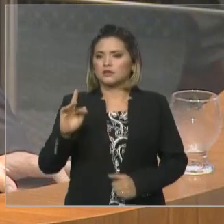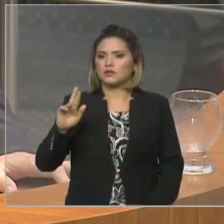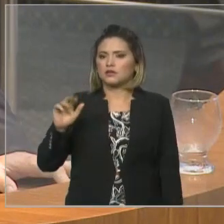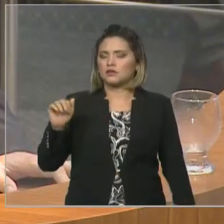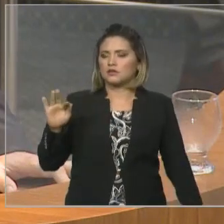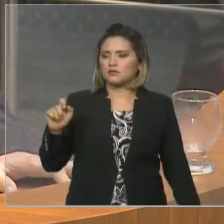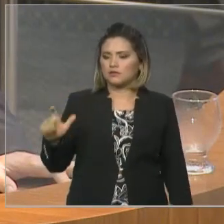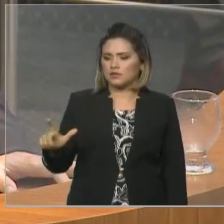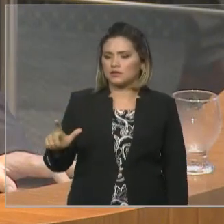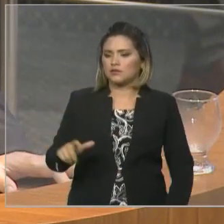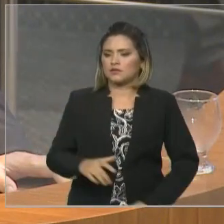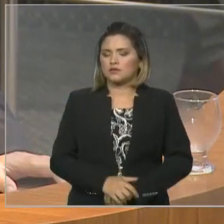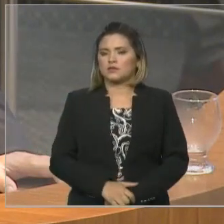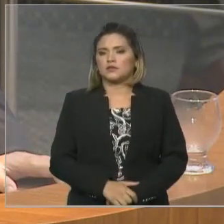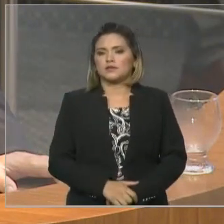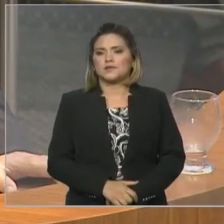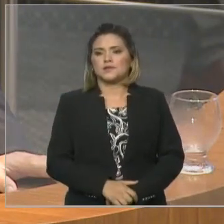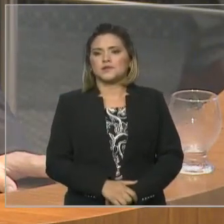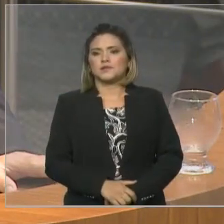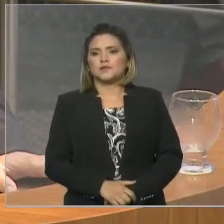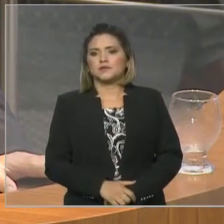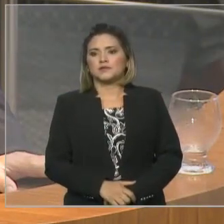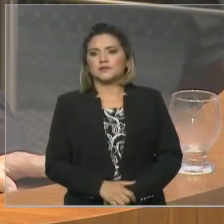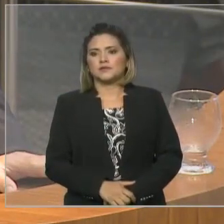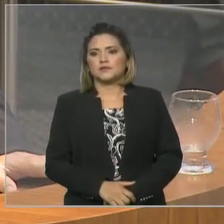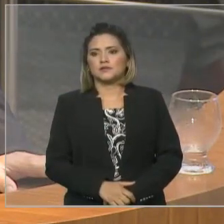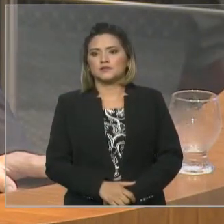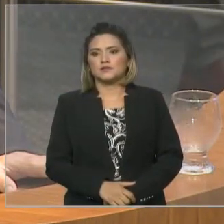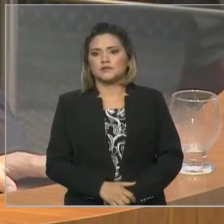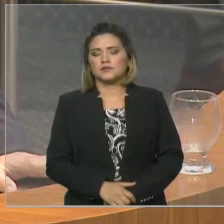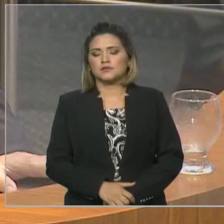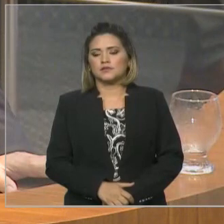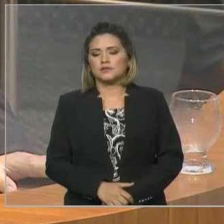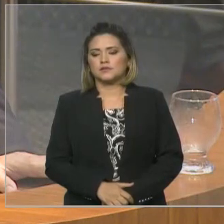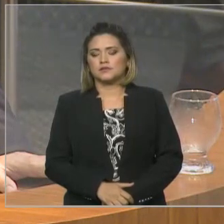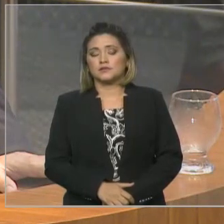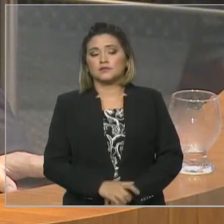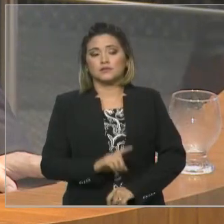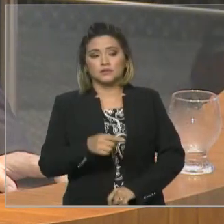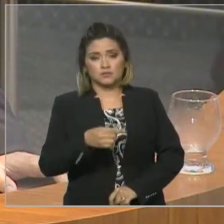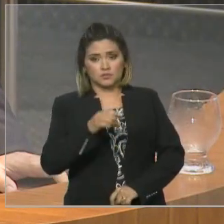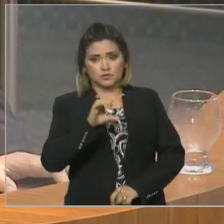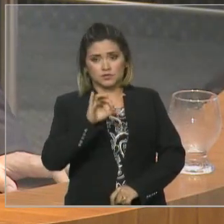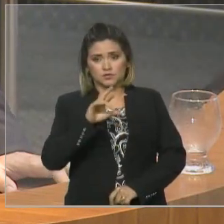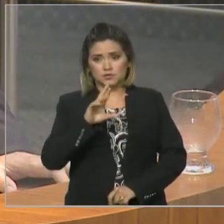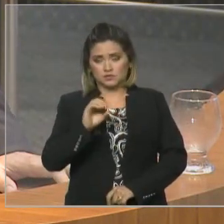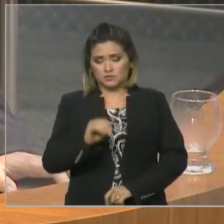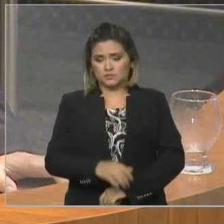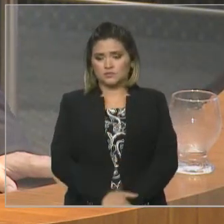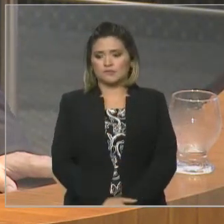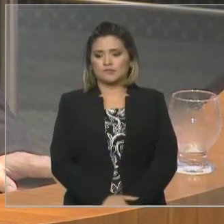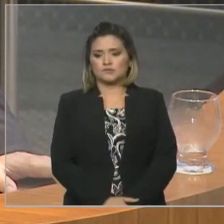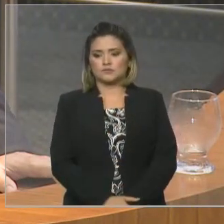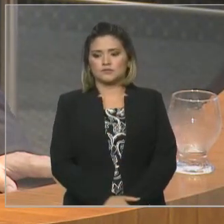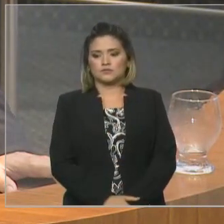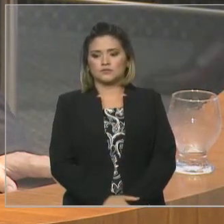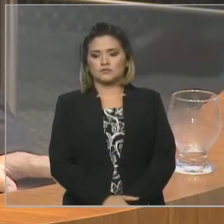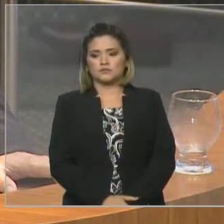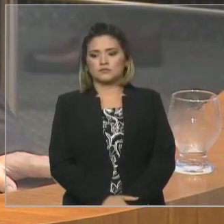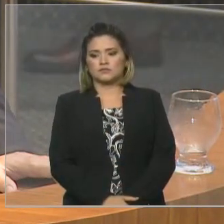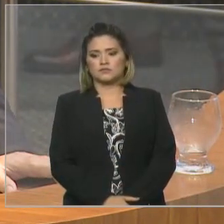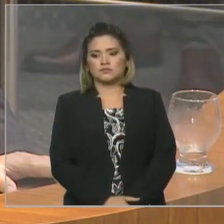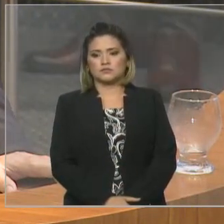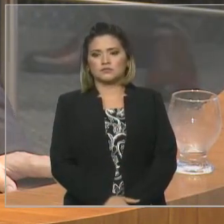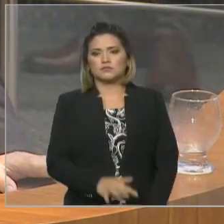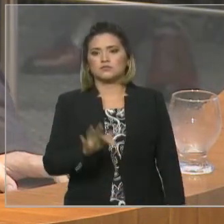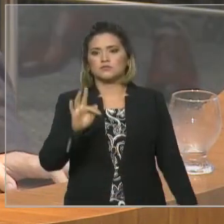Marco parte. Aurélio. Deputado Ciro, uma parte. Em seguida, o deputado Ciro. Deputado professor Marco Aurélio. Deputado Rafael